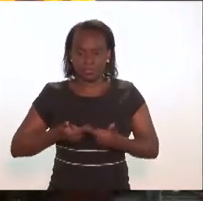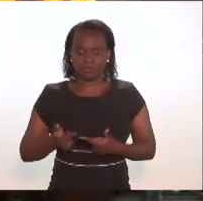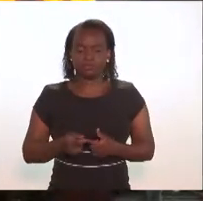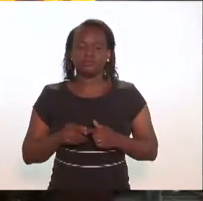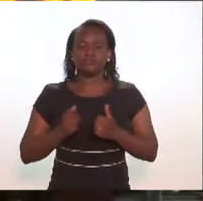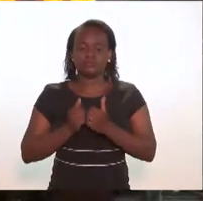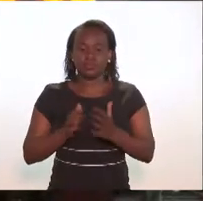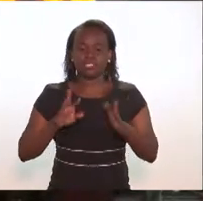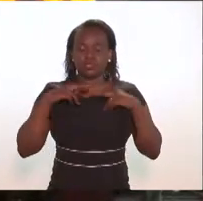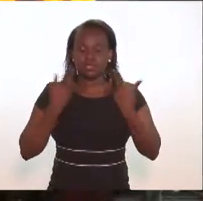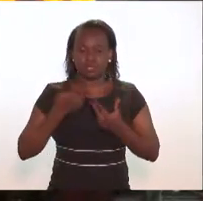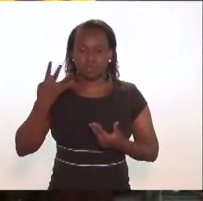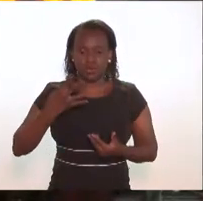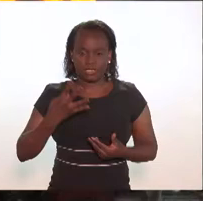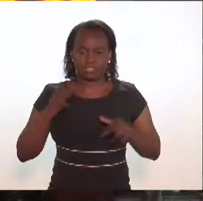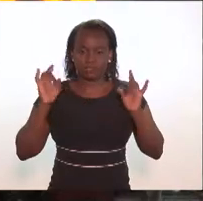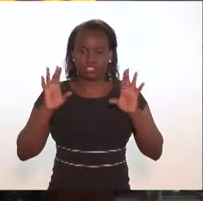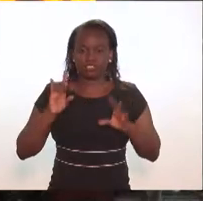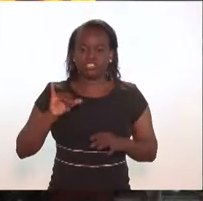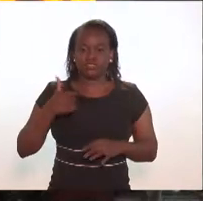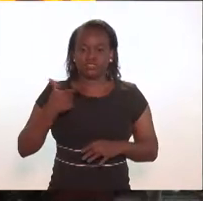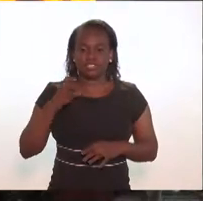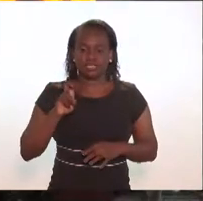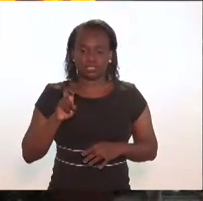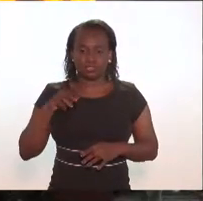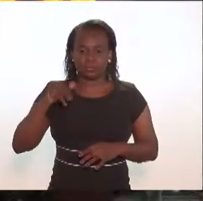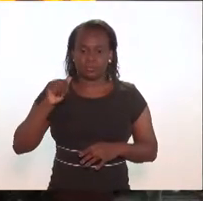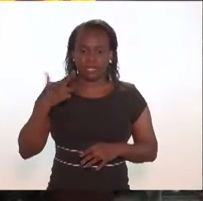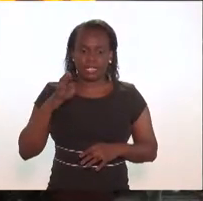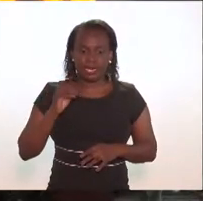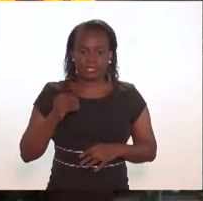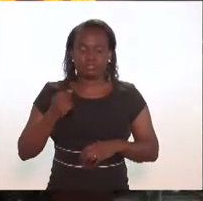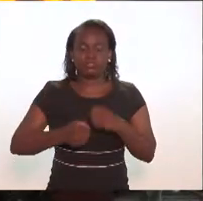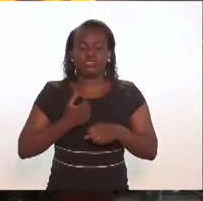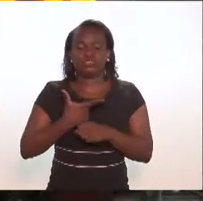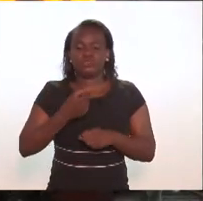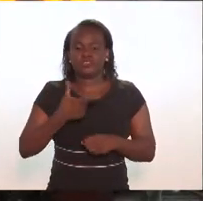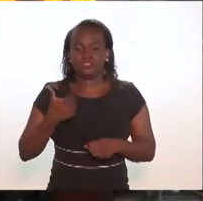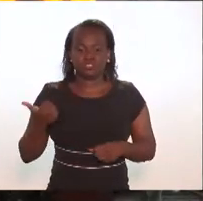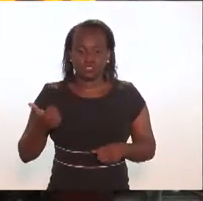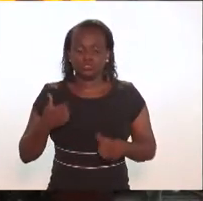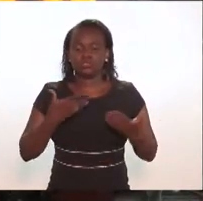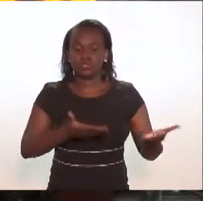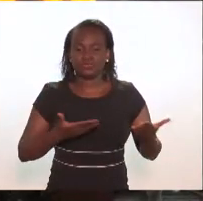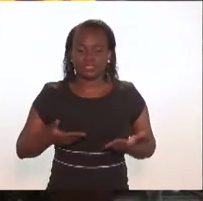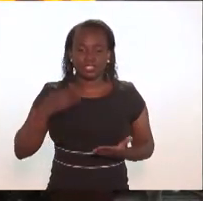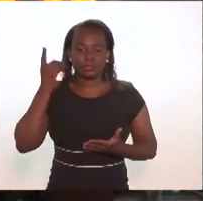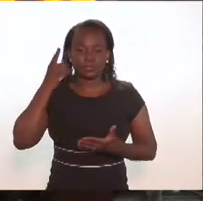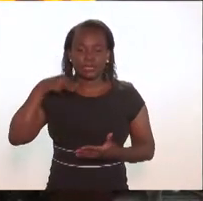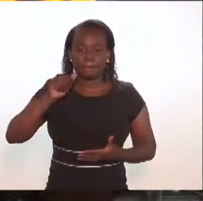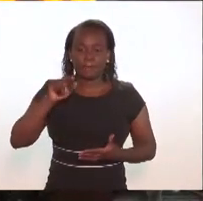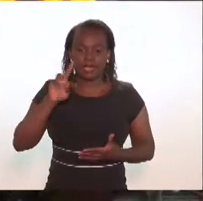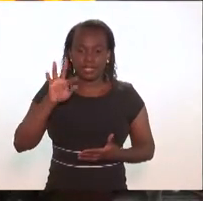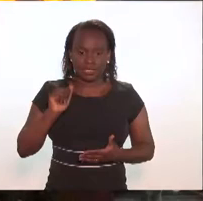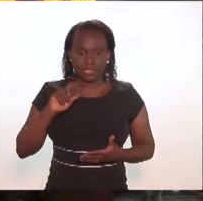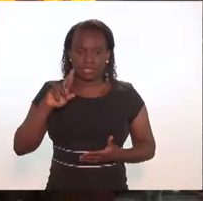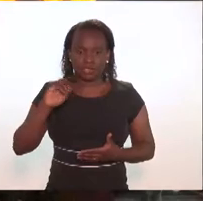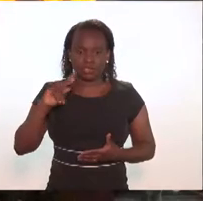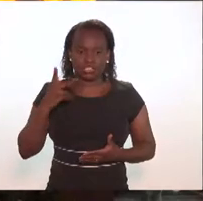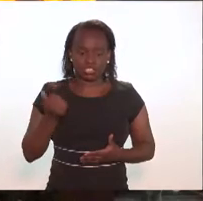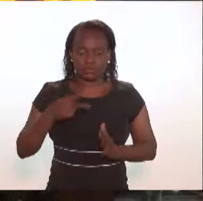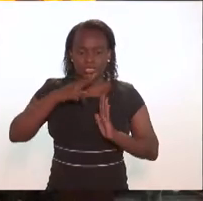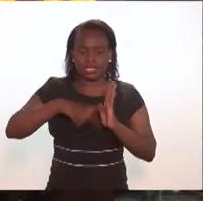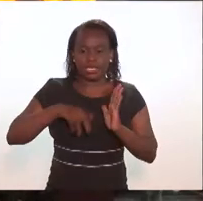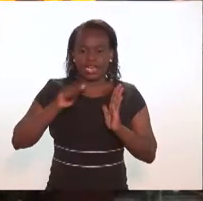Está aberta a 4ª sessão extraordinária do dia 25 de março de 21 e a presidência convida a deputada Marta Rocha a fazer a leitura da ata